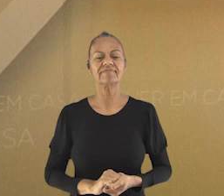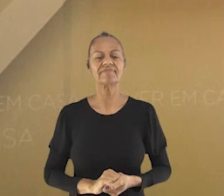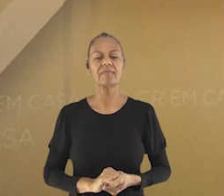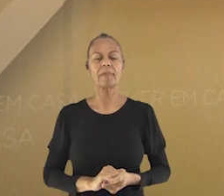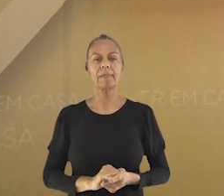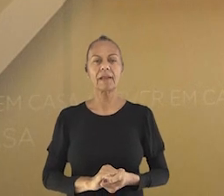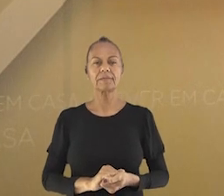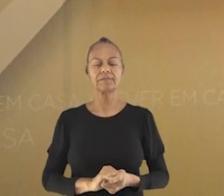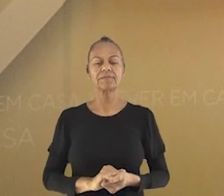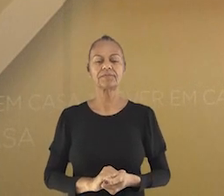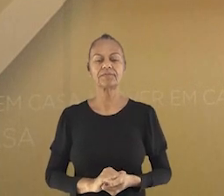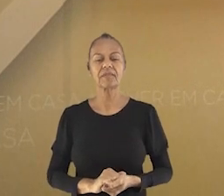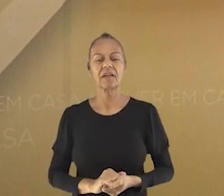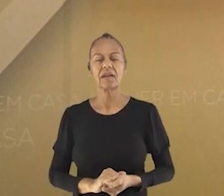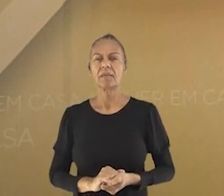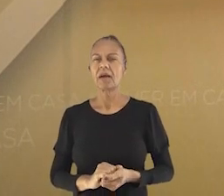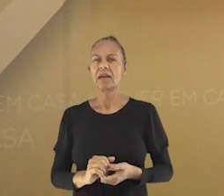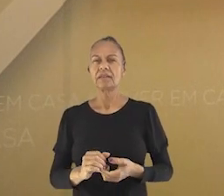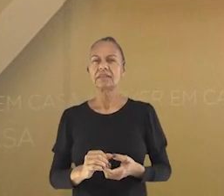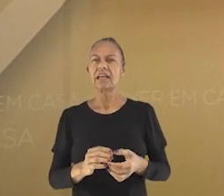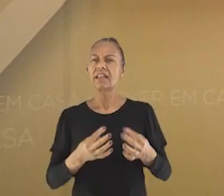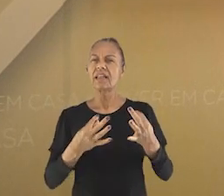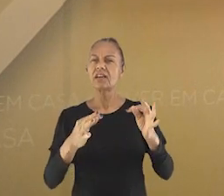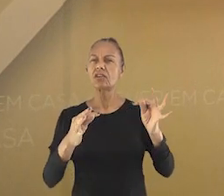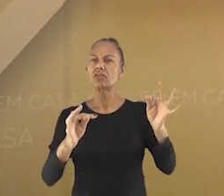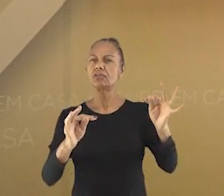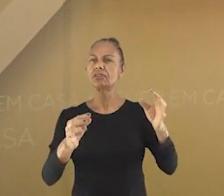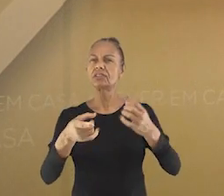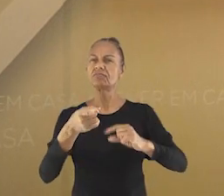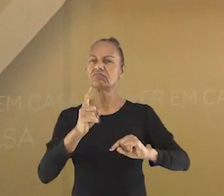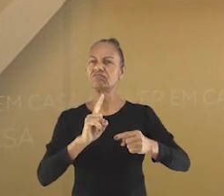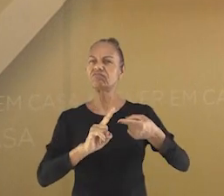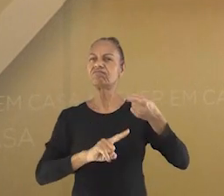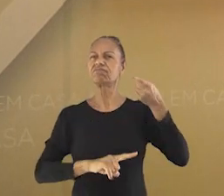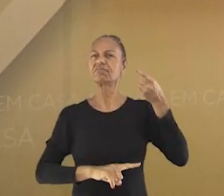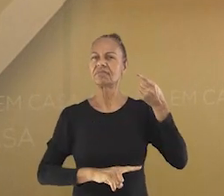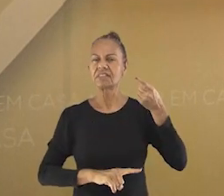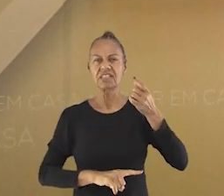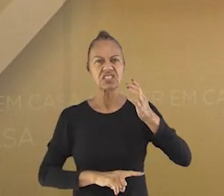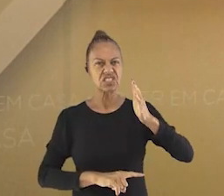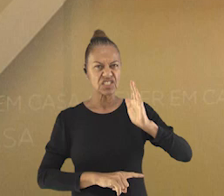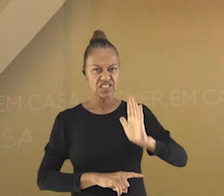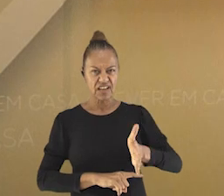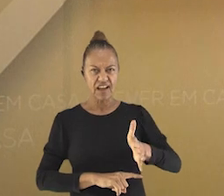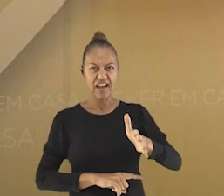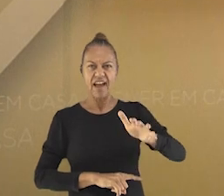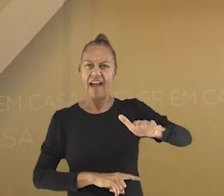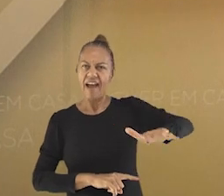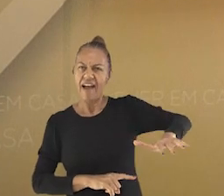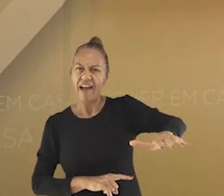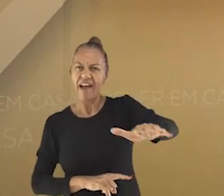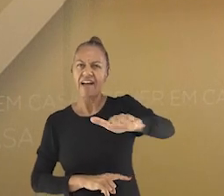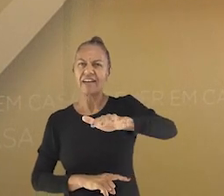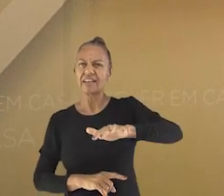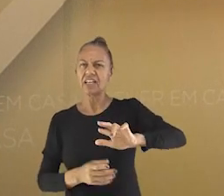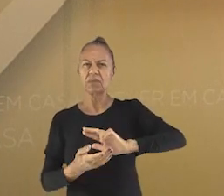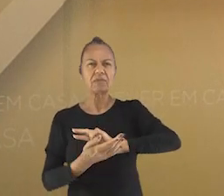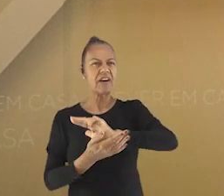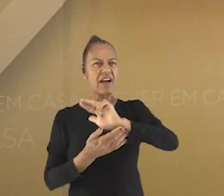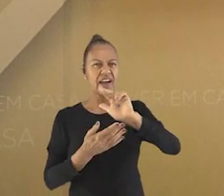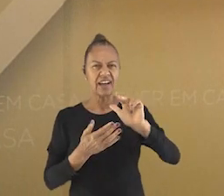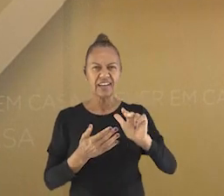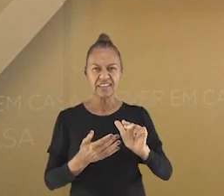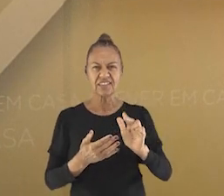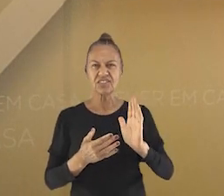até as pessoas. Mas será que esse avanço tecnológico já chegou em todas as